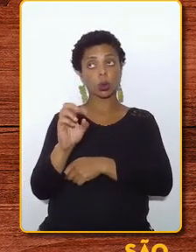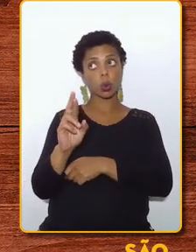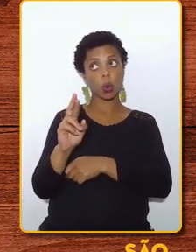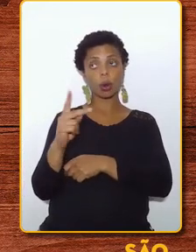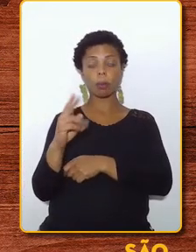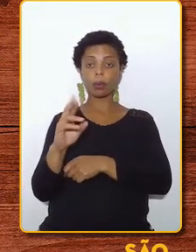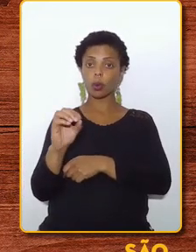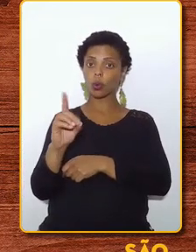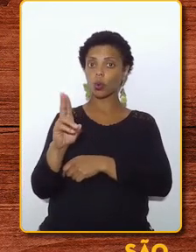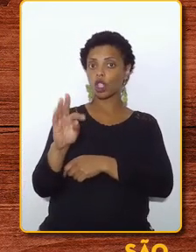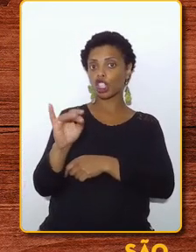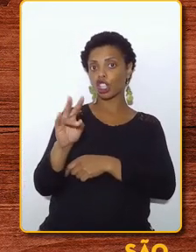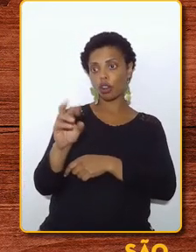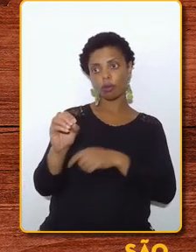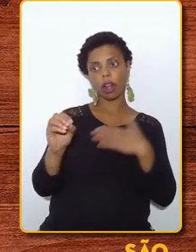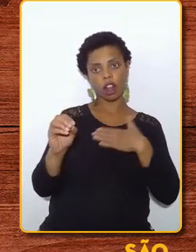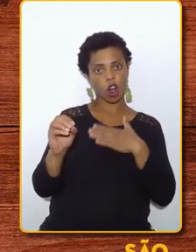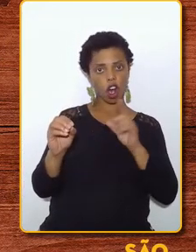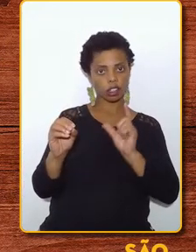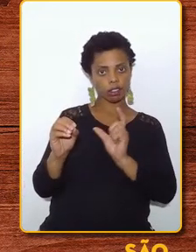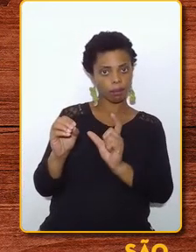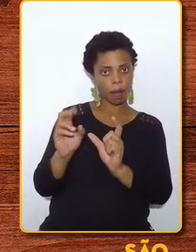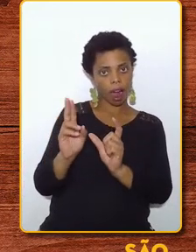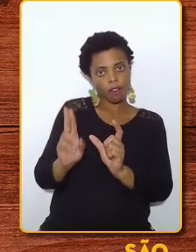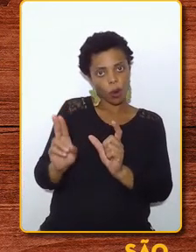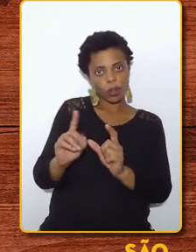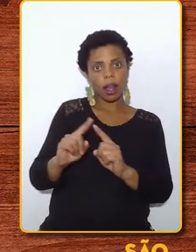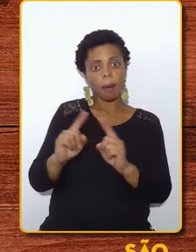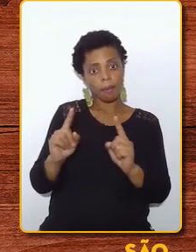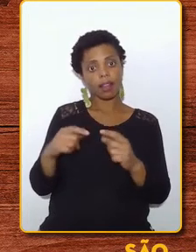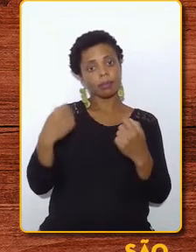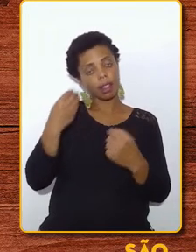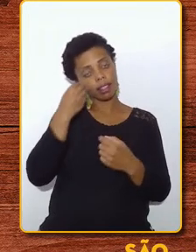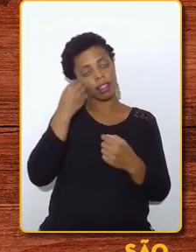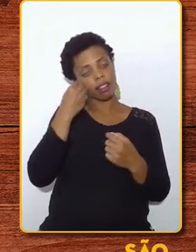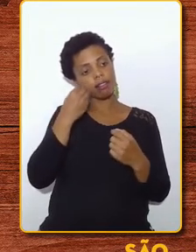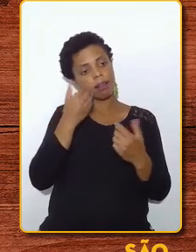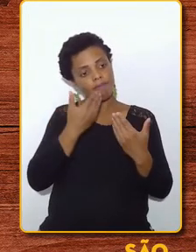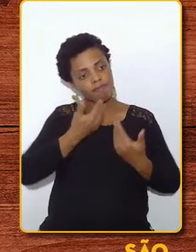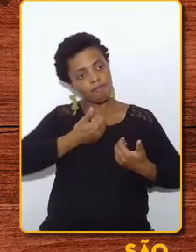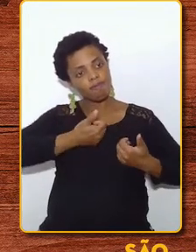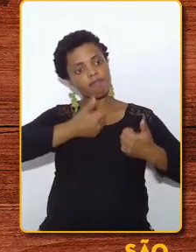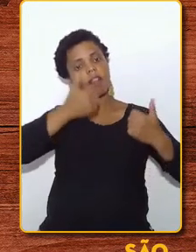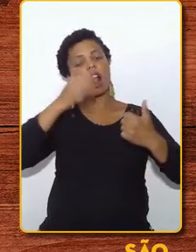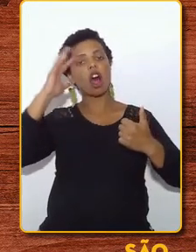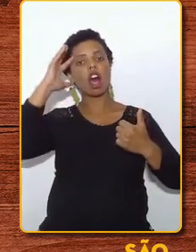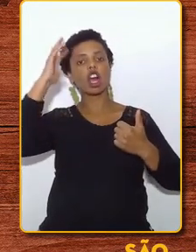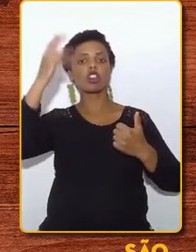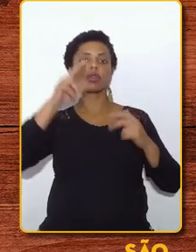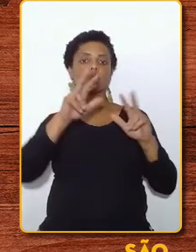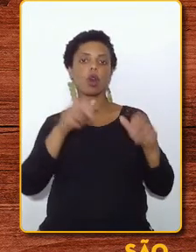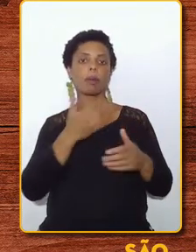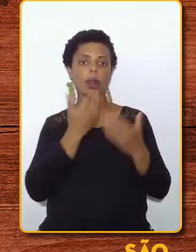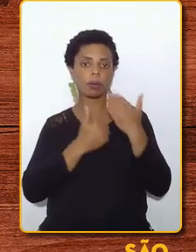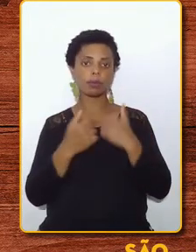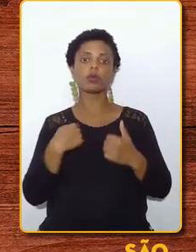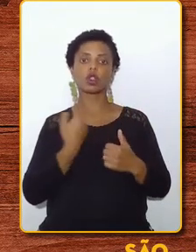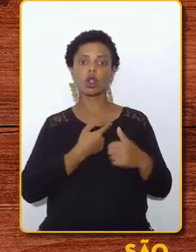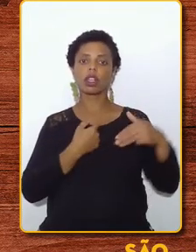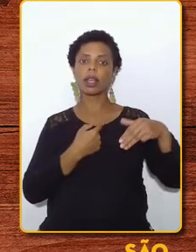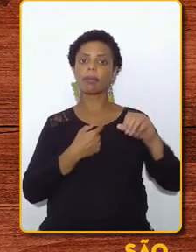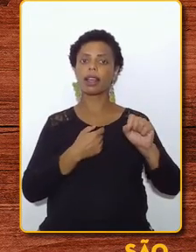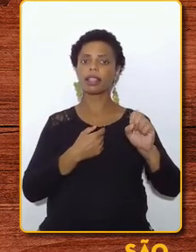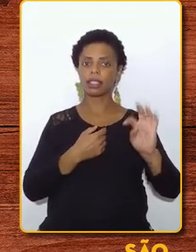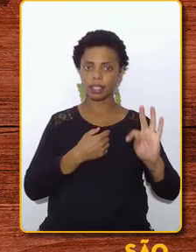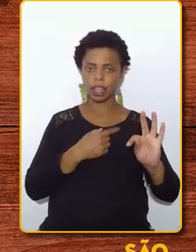possa enfrentar essa política de produção de alimento. Nós do MST somos parceiro desse